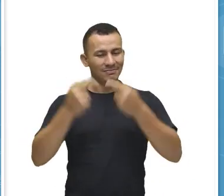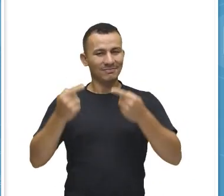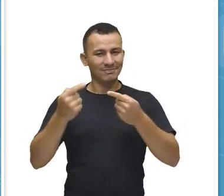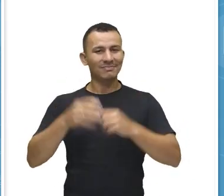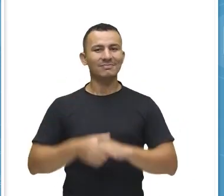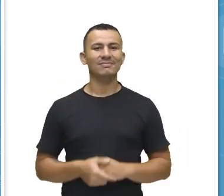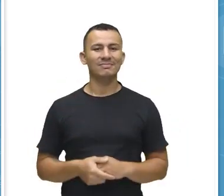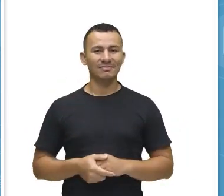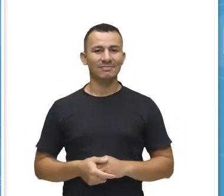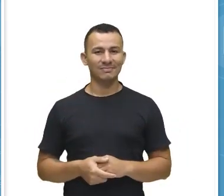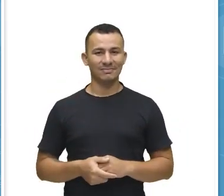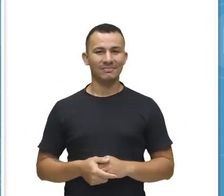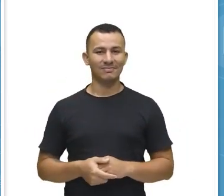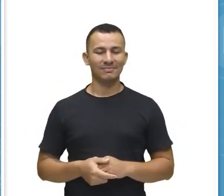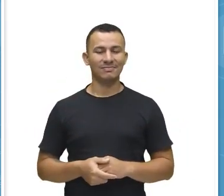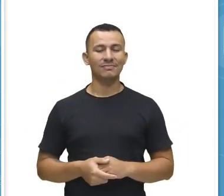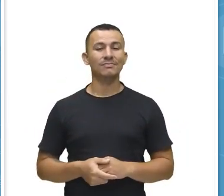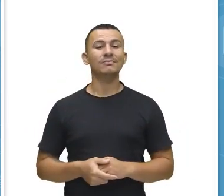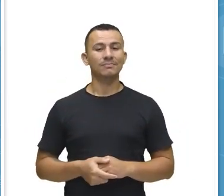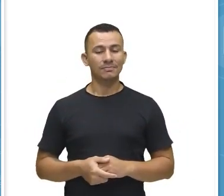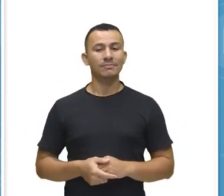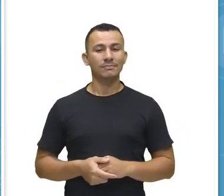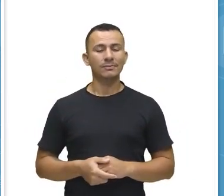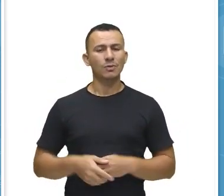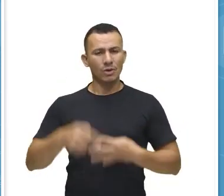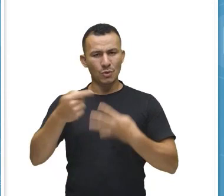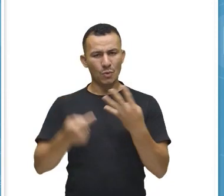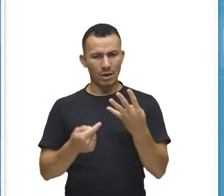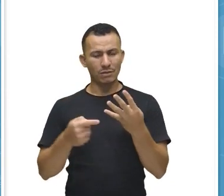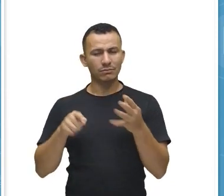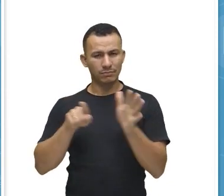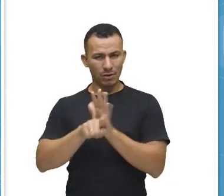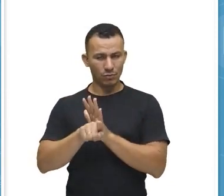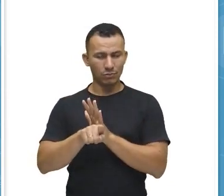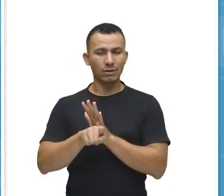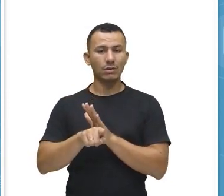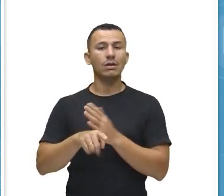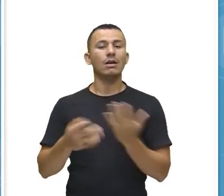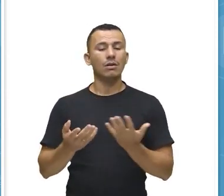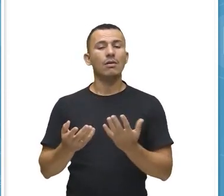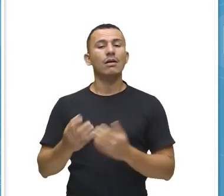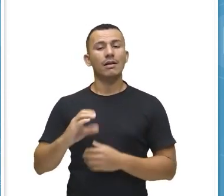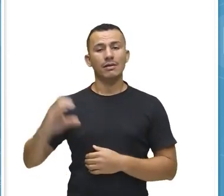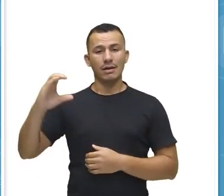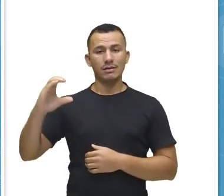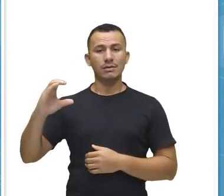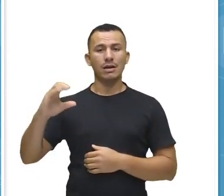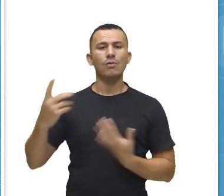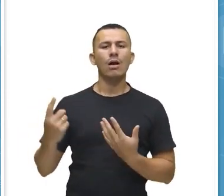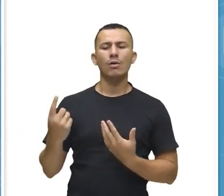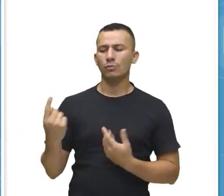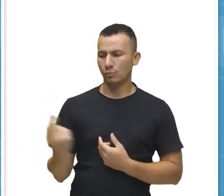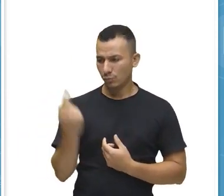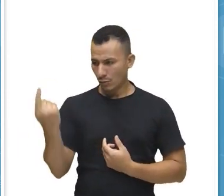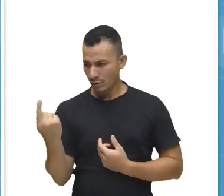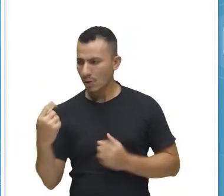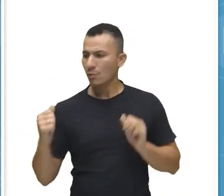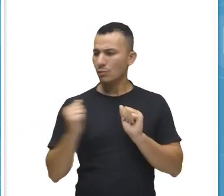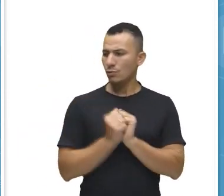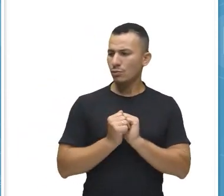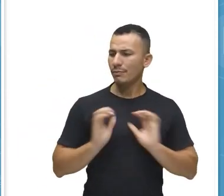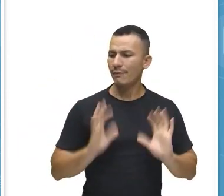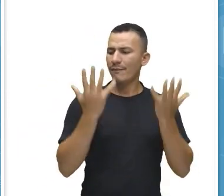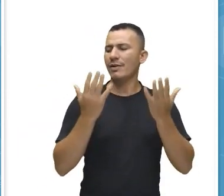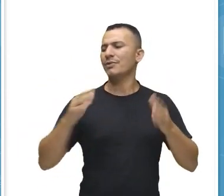tá bom? Então, as quatro questões comentadas agora foi a letra C, por quê? É isso ou aquilo? Você vai sozinho ou vai conosco para a